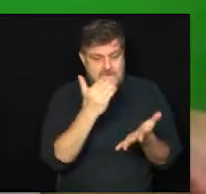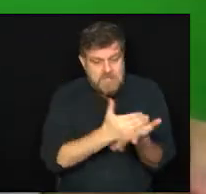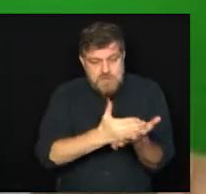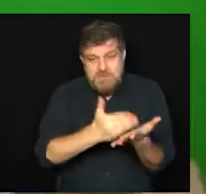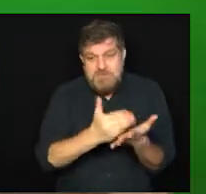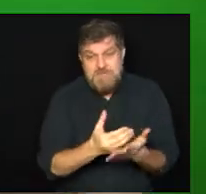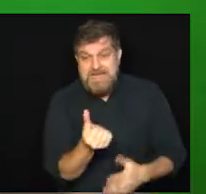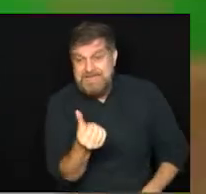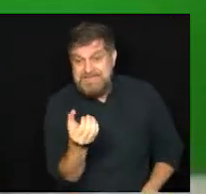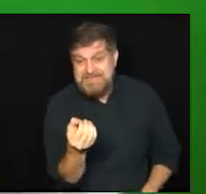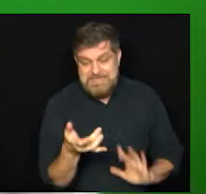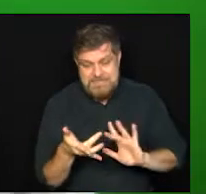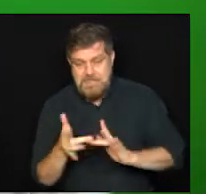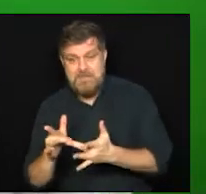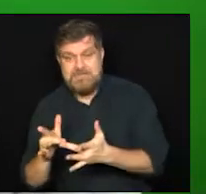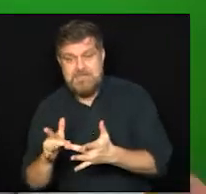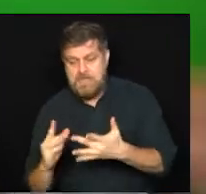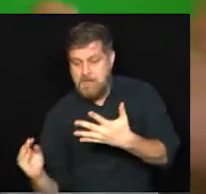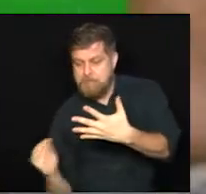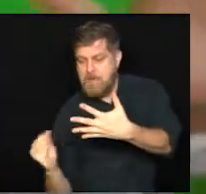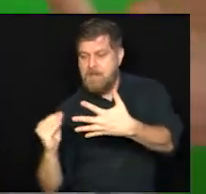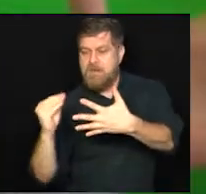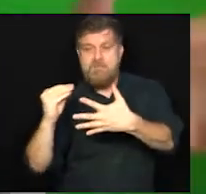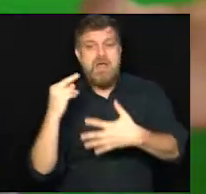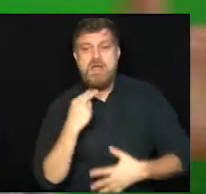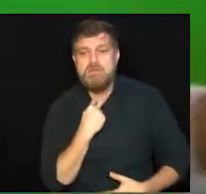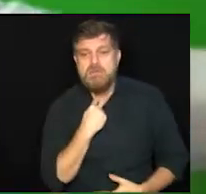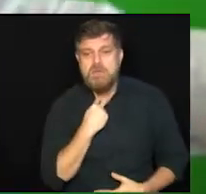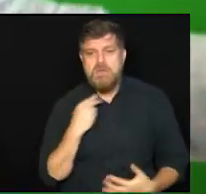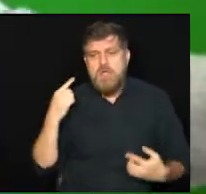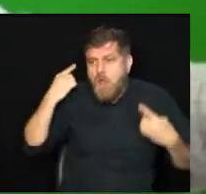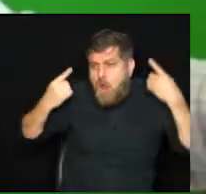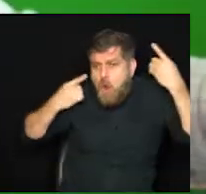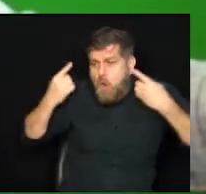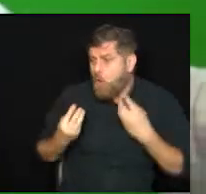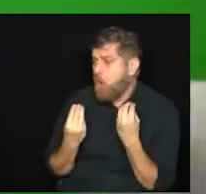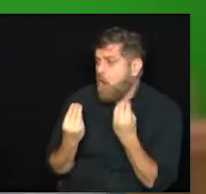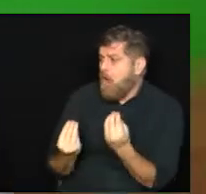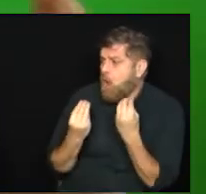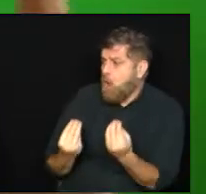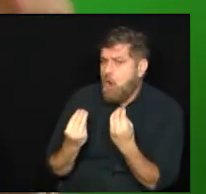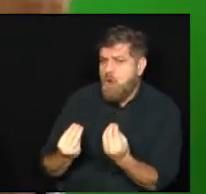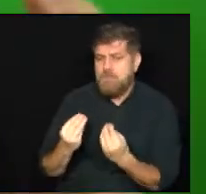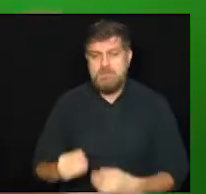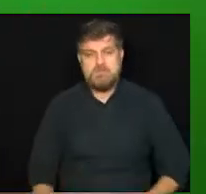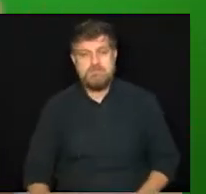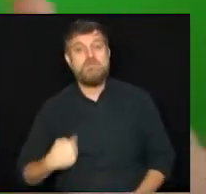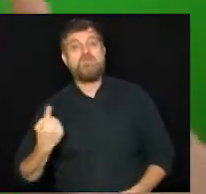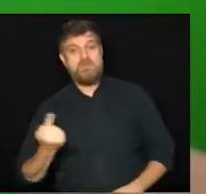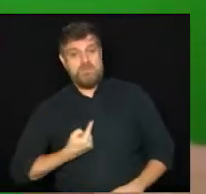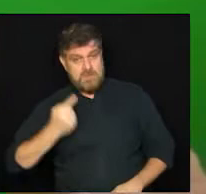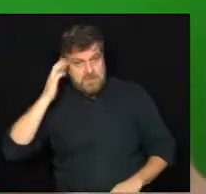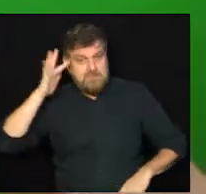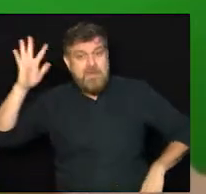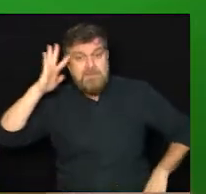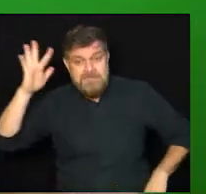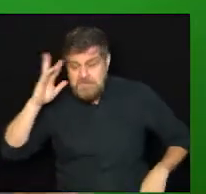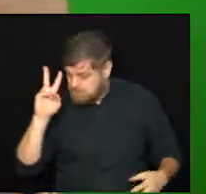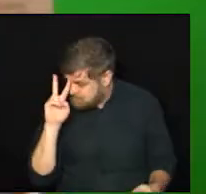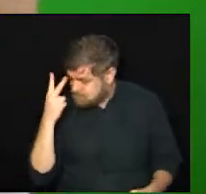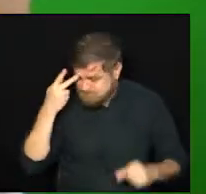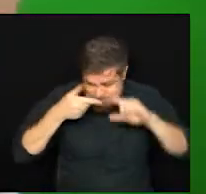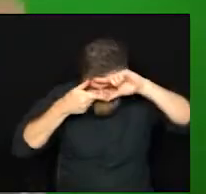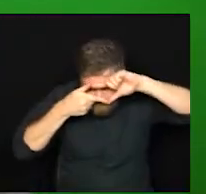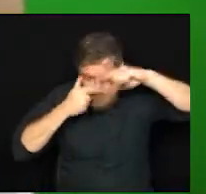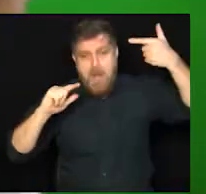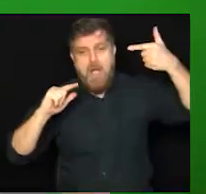90 parcelas, sem juro. Poxa, mas que loucura! Como é que você quer isso, Vanderlei? Nós temos que pensar diferente. Tem